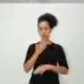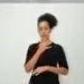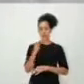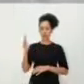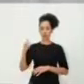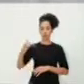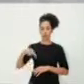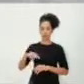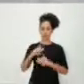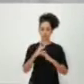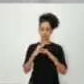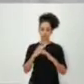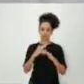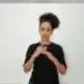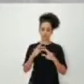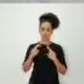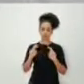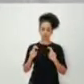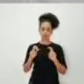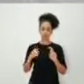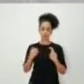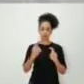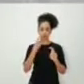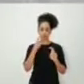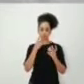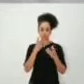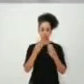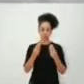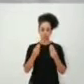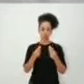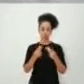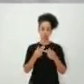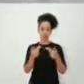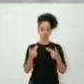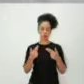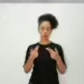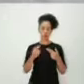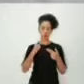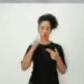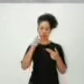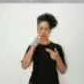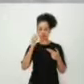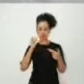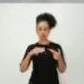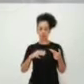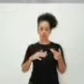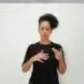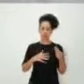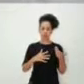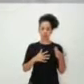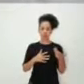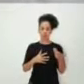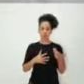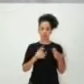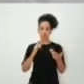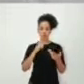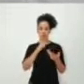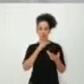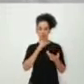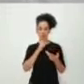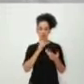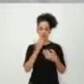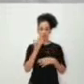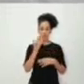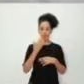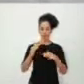notadamente a gente tem visto muitos Entulhos móveis velhos inservíveis e em frente de muitas